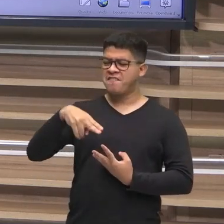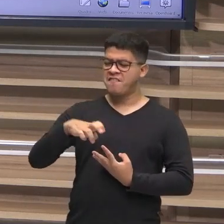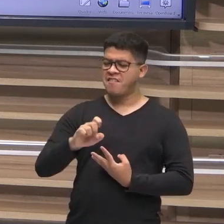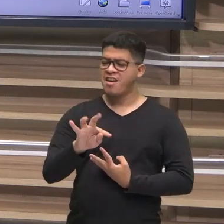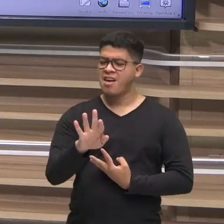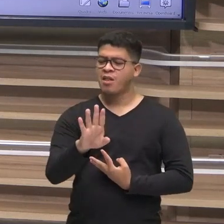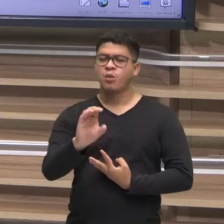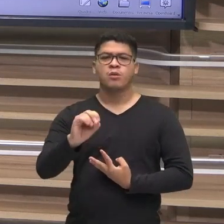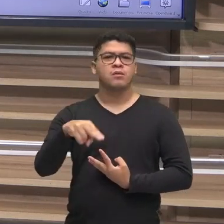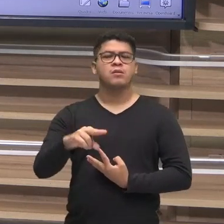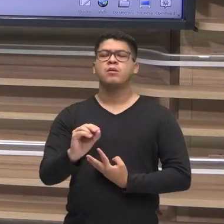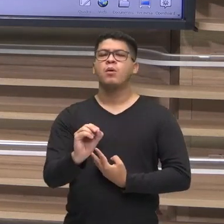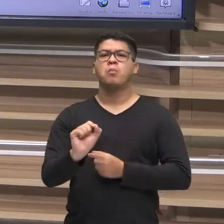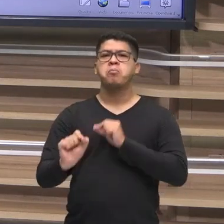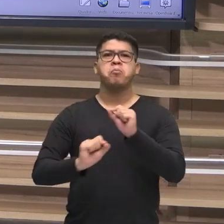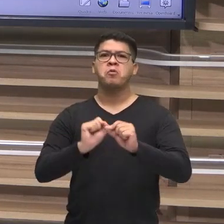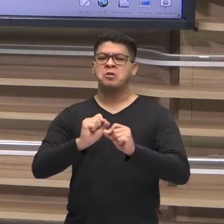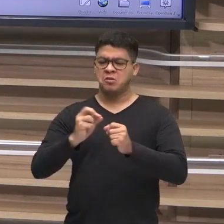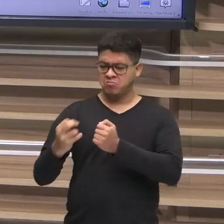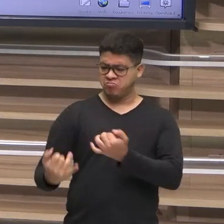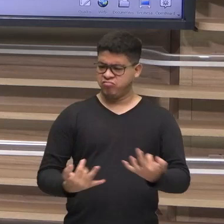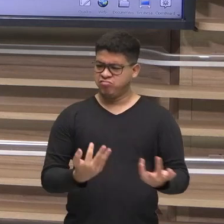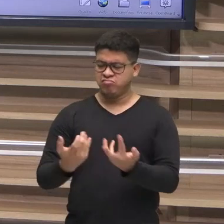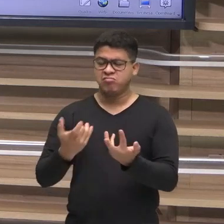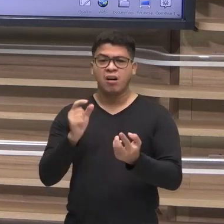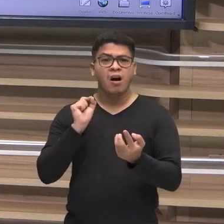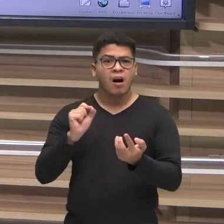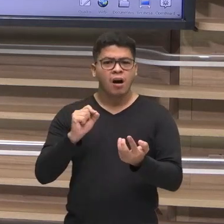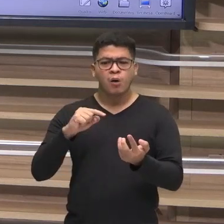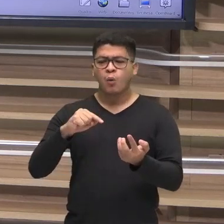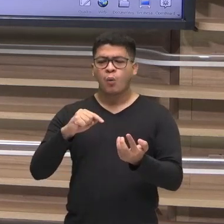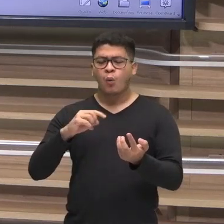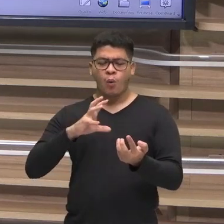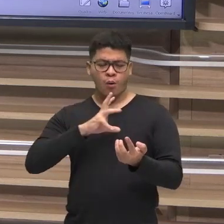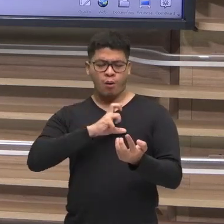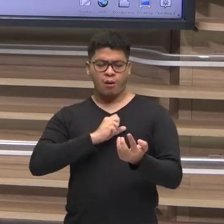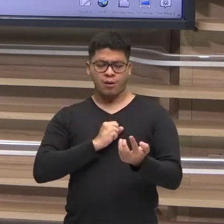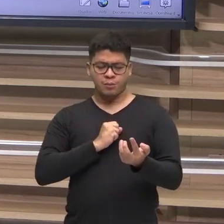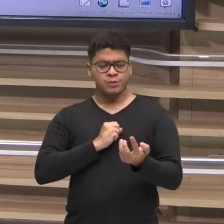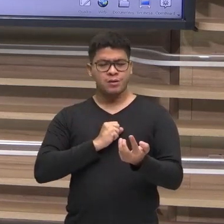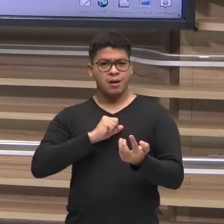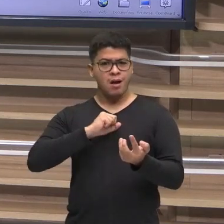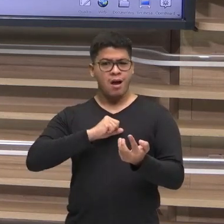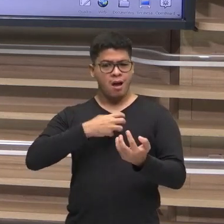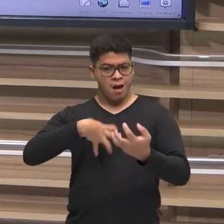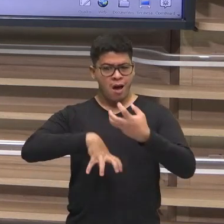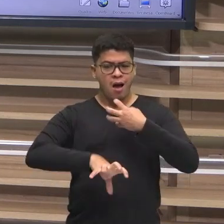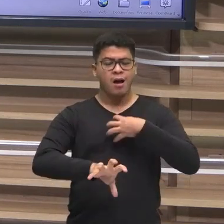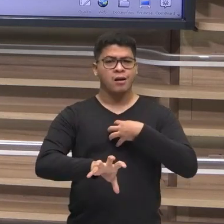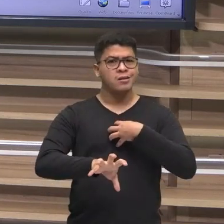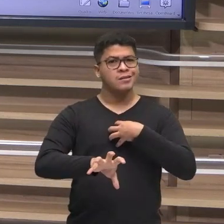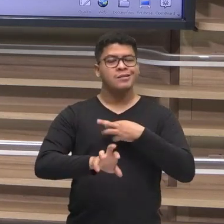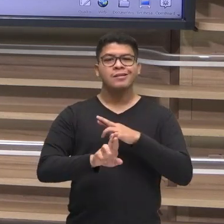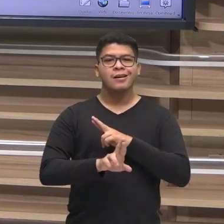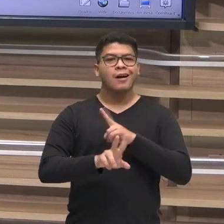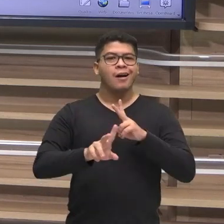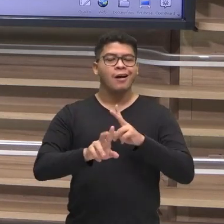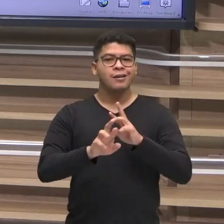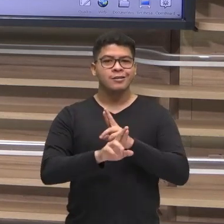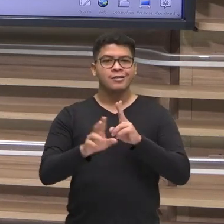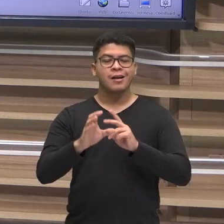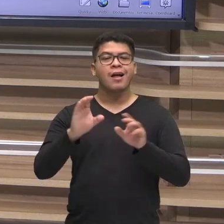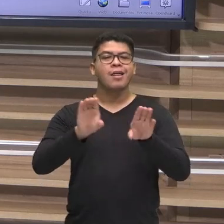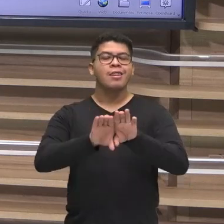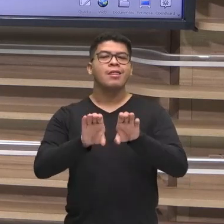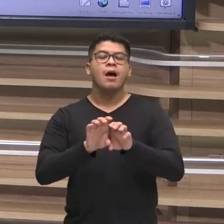inferno, quem o pôs, não é como foi parar ali, certo? Isso lembra bastante Camões. Amor é fogo que arde sem se ver, uma ferida